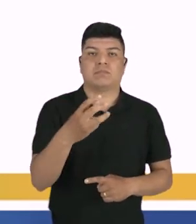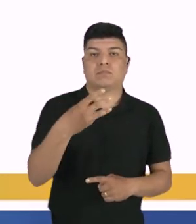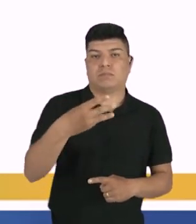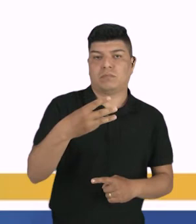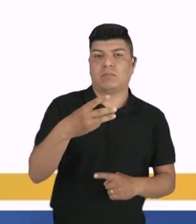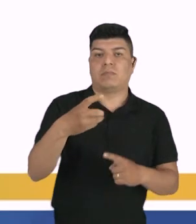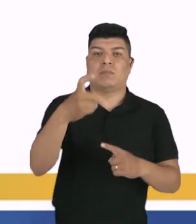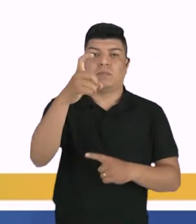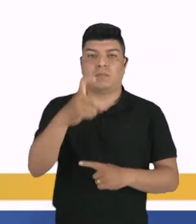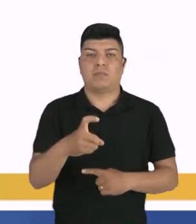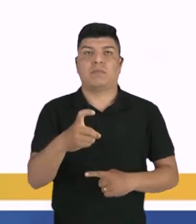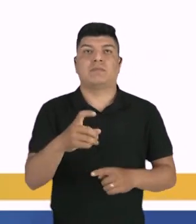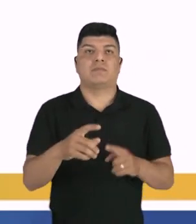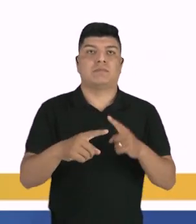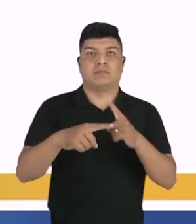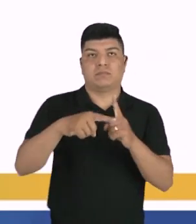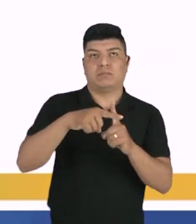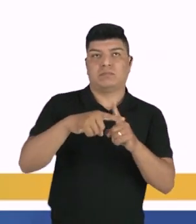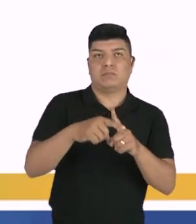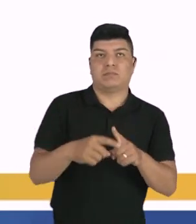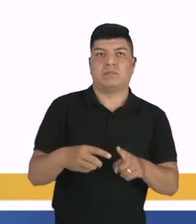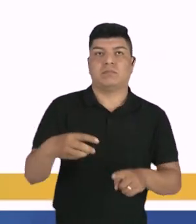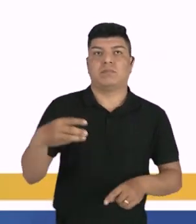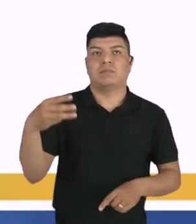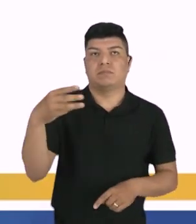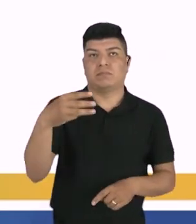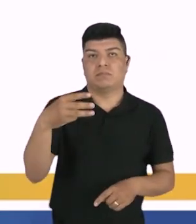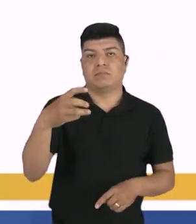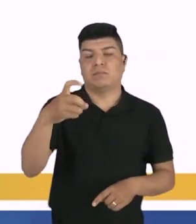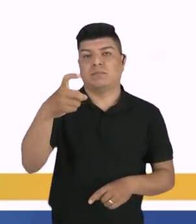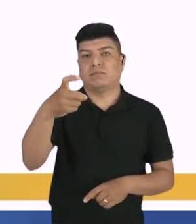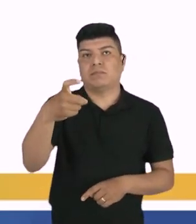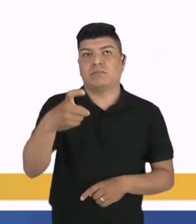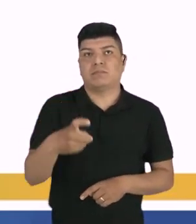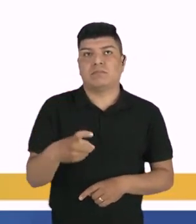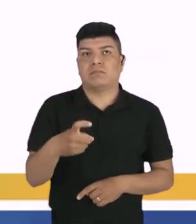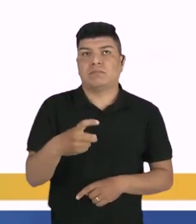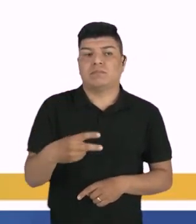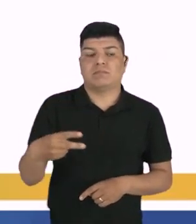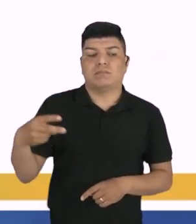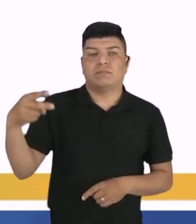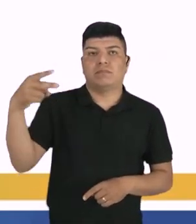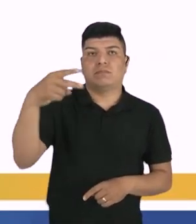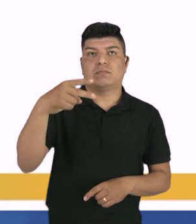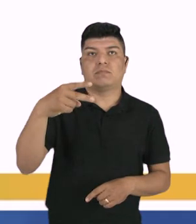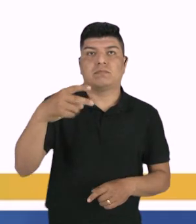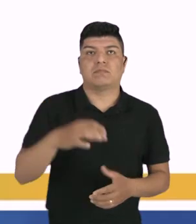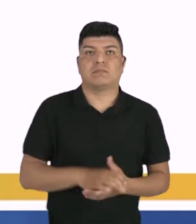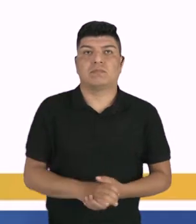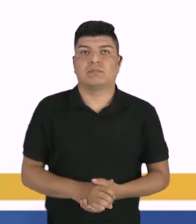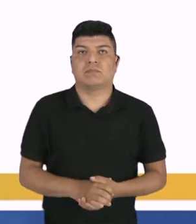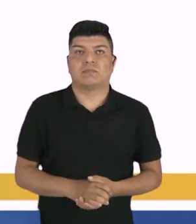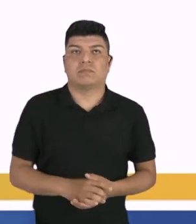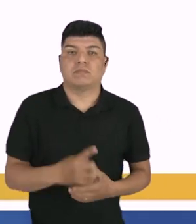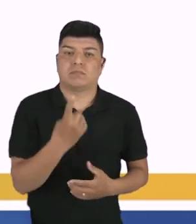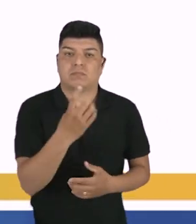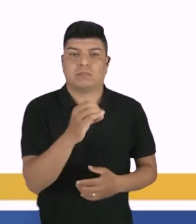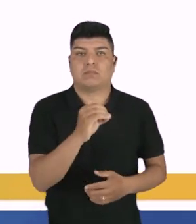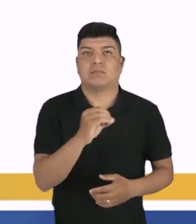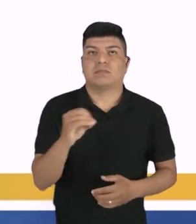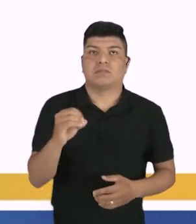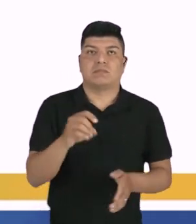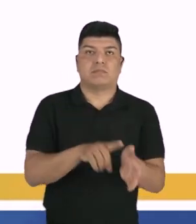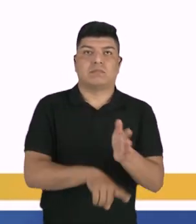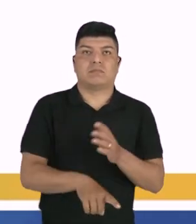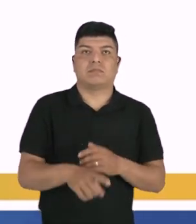3x, mais o segundo ao quadrado, que é o 3x todinho, né, ao quadrado. Então fica 100